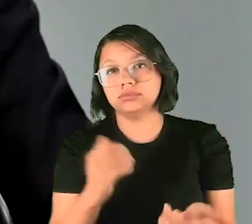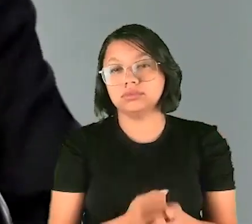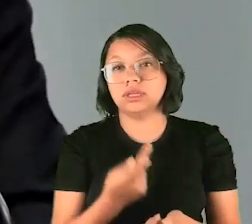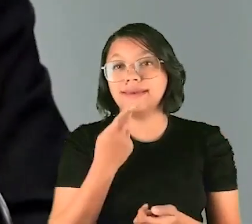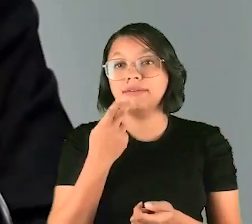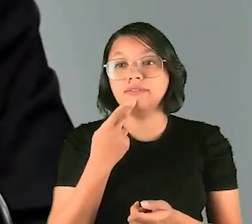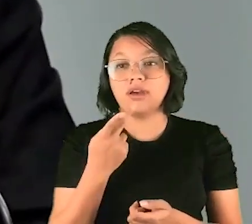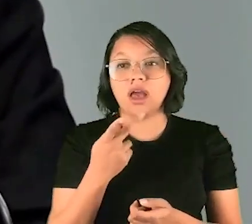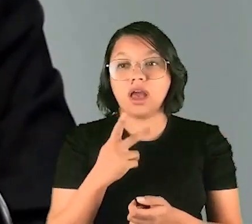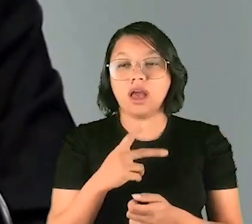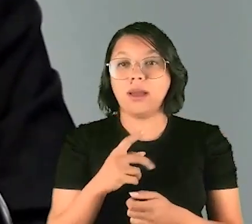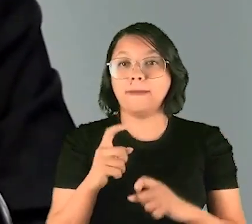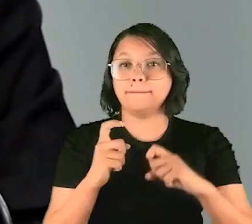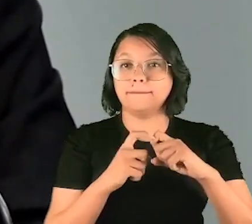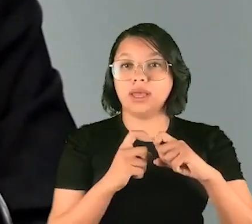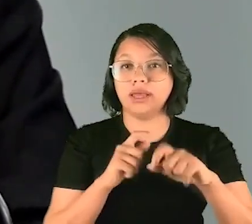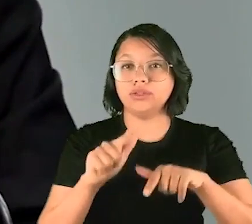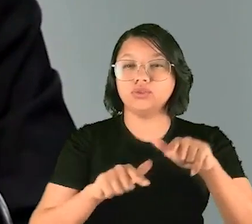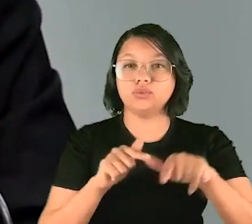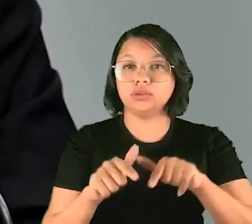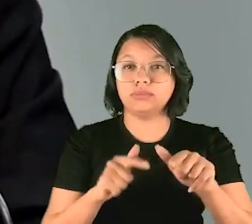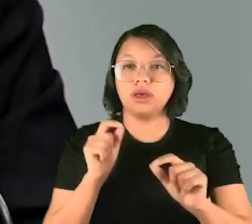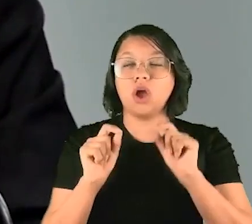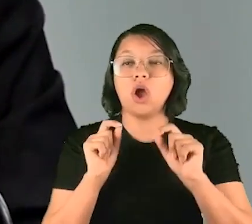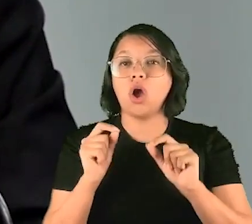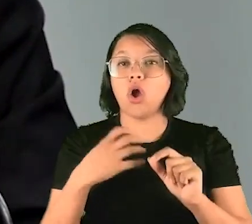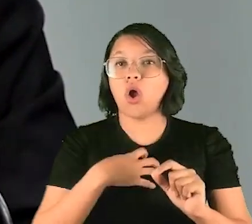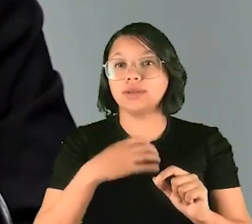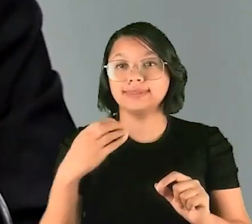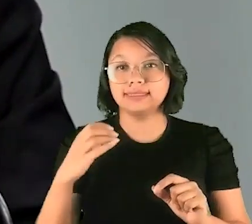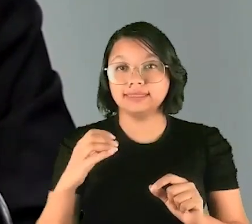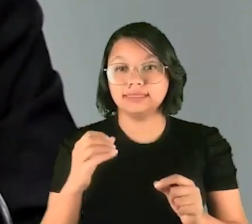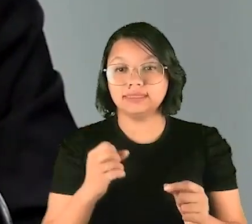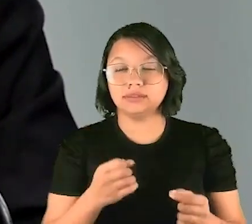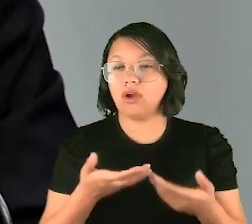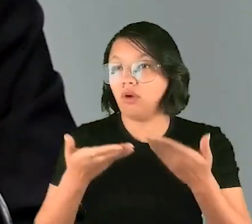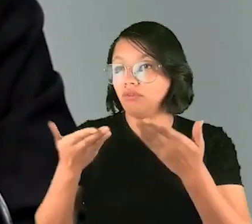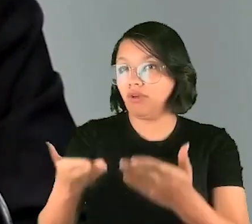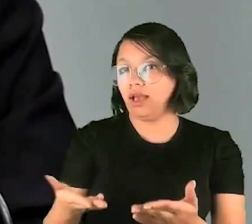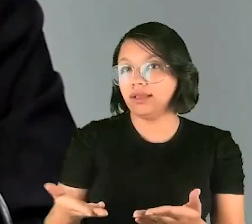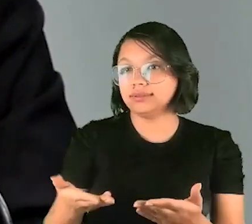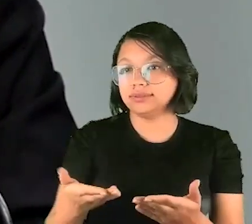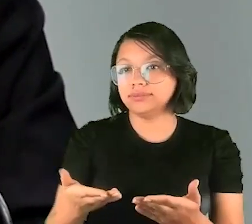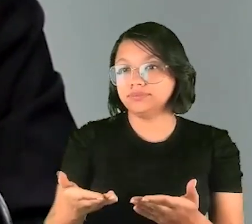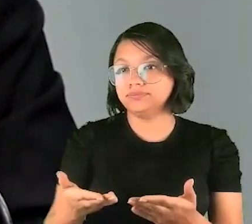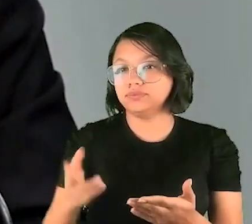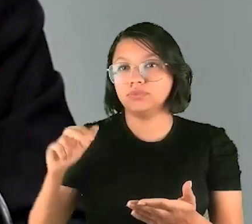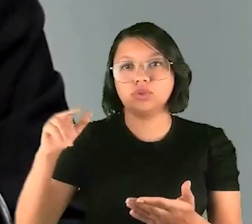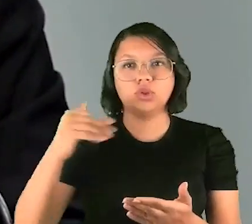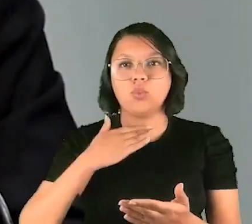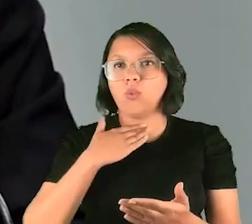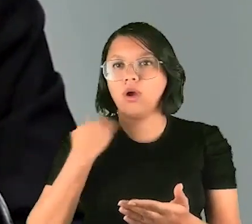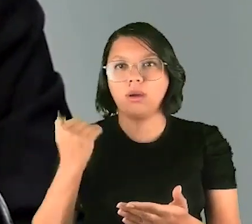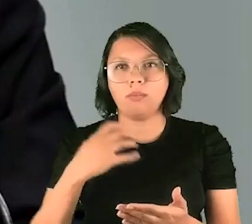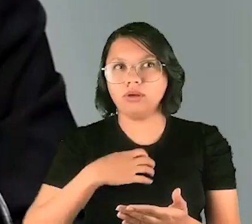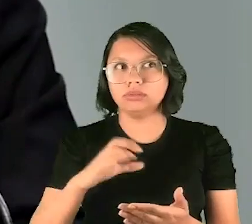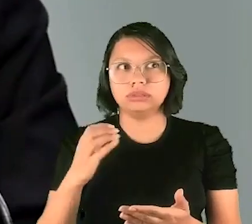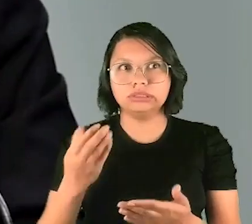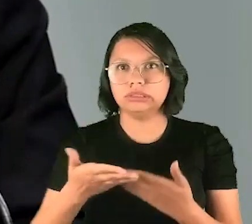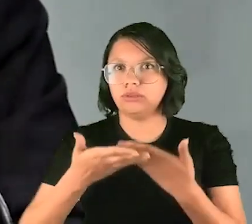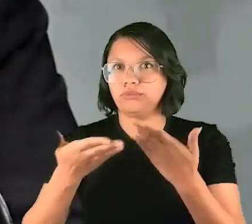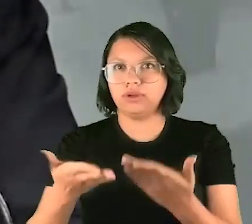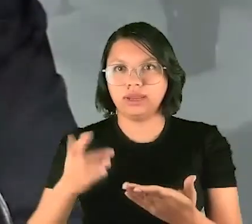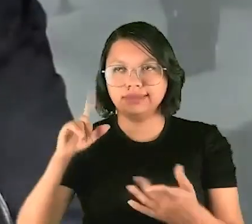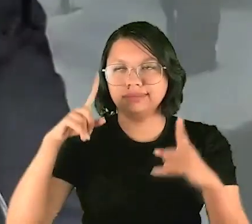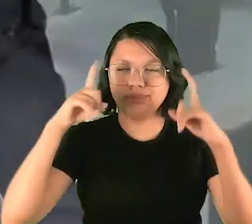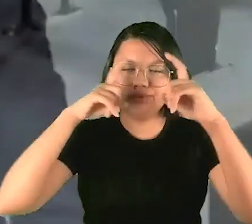Mortal, e ele trata justamente disso, porque um médico trabalha com o que a ciência pode oferecer, e a imortalidade